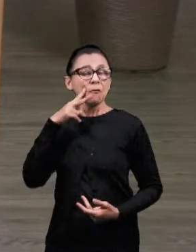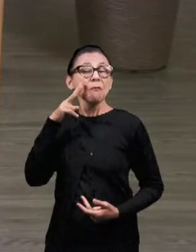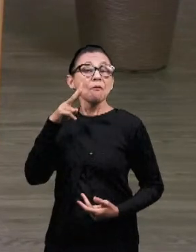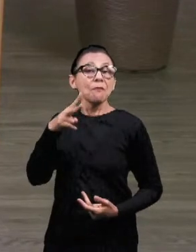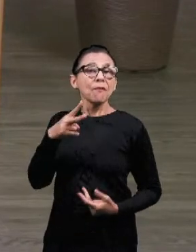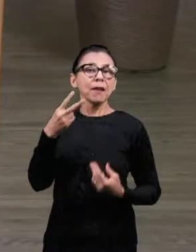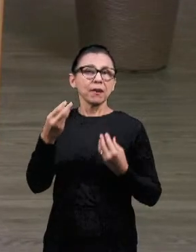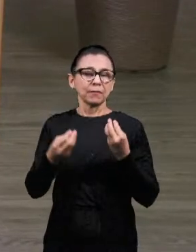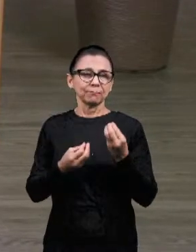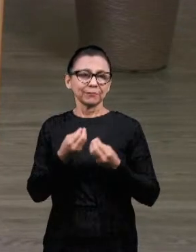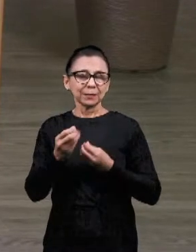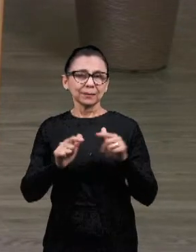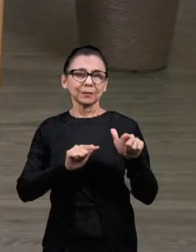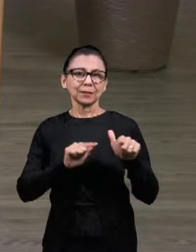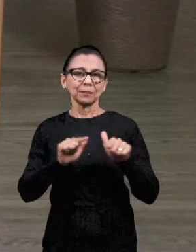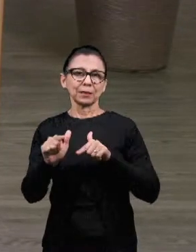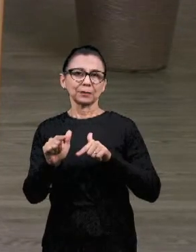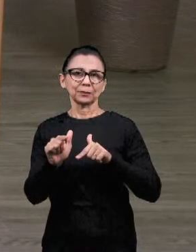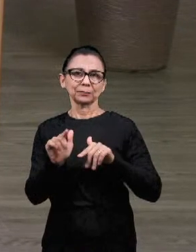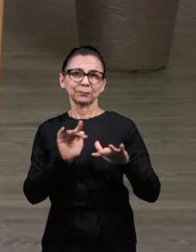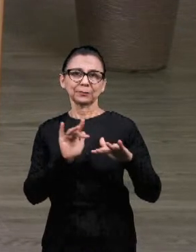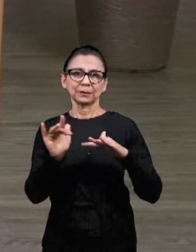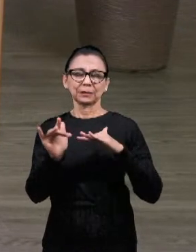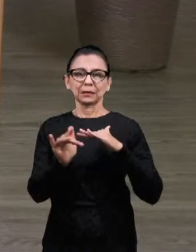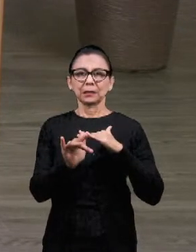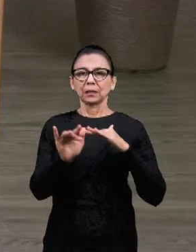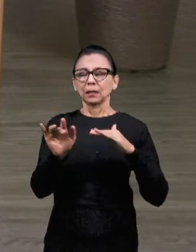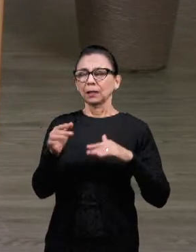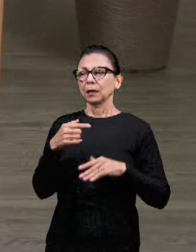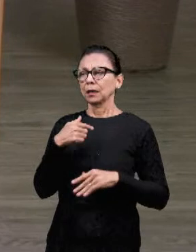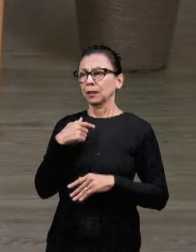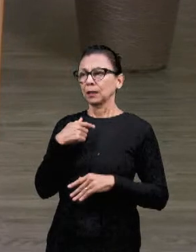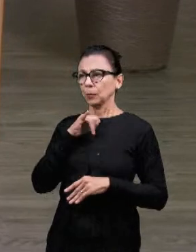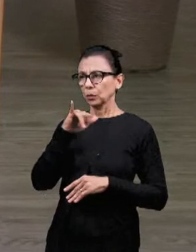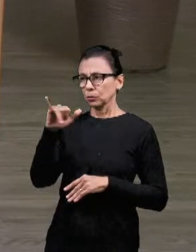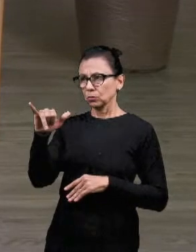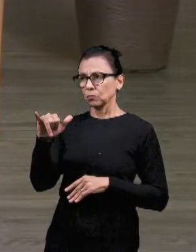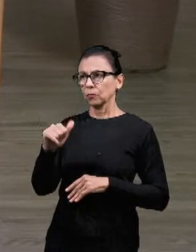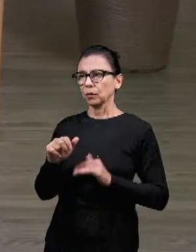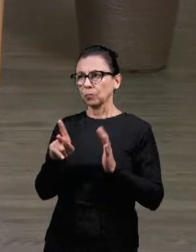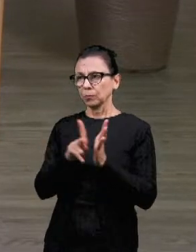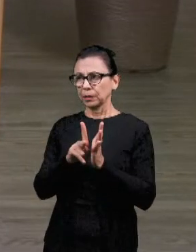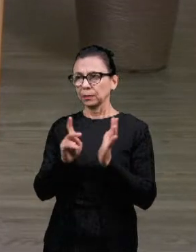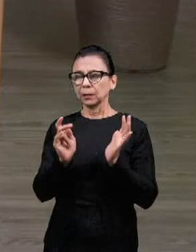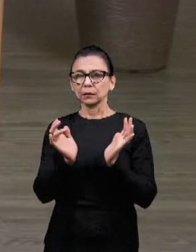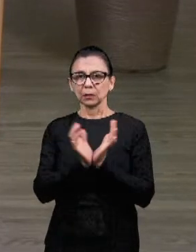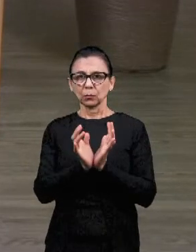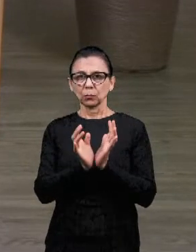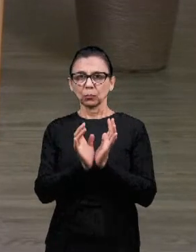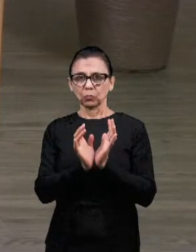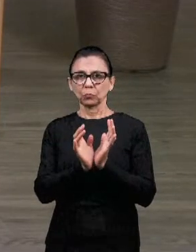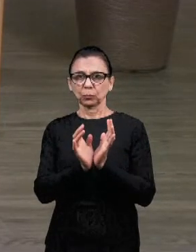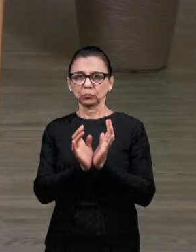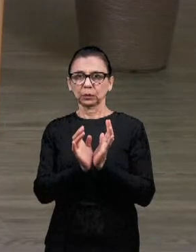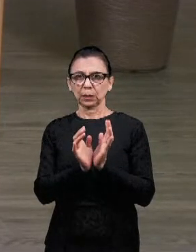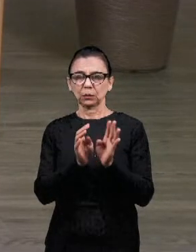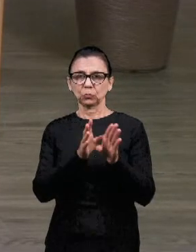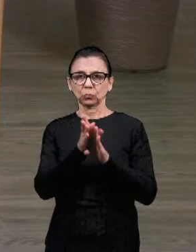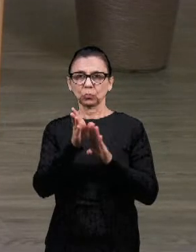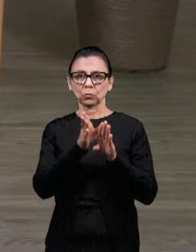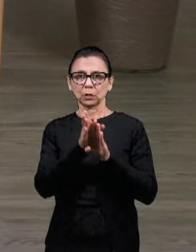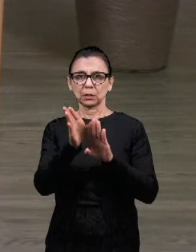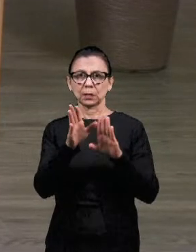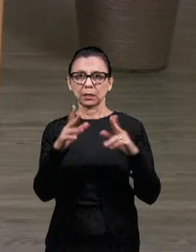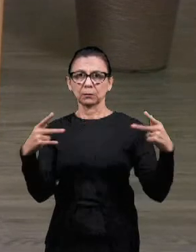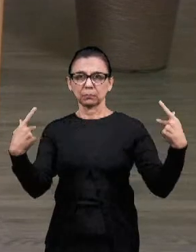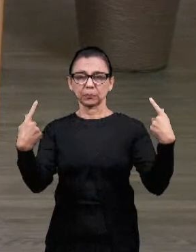tem nos proporcionado? Eu posso dizer como membro do Conselho, mas como também membro do corpo, como